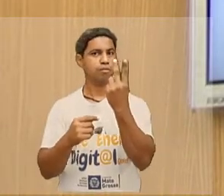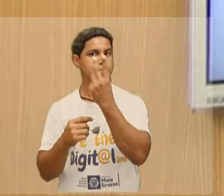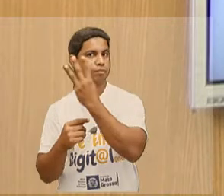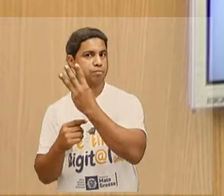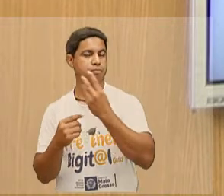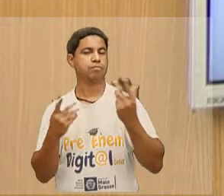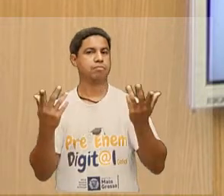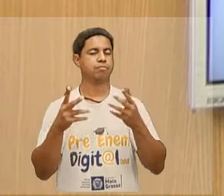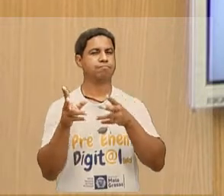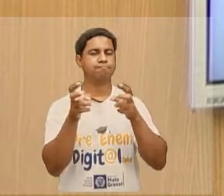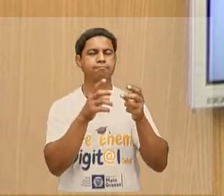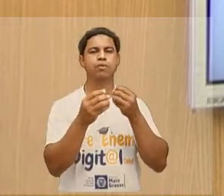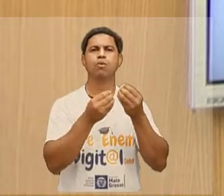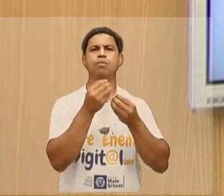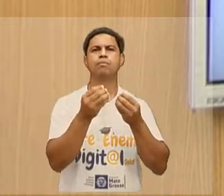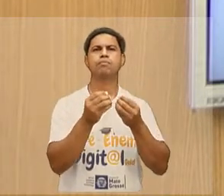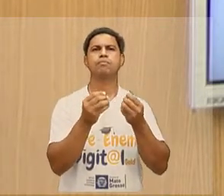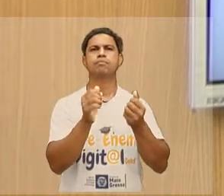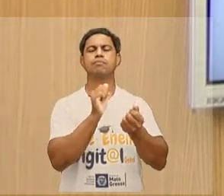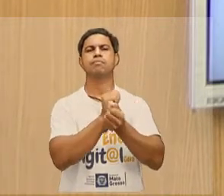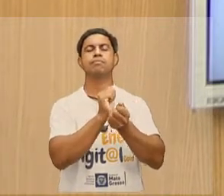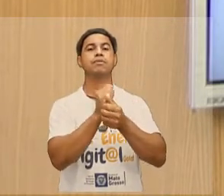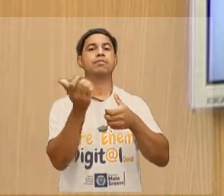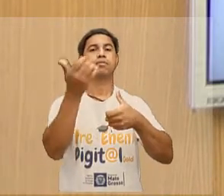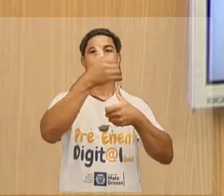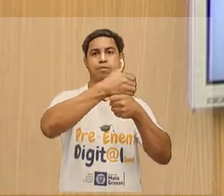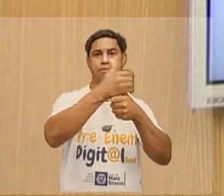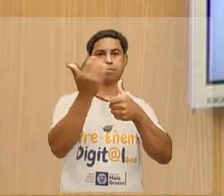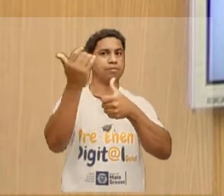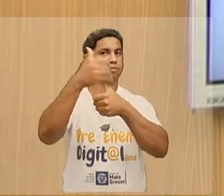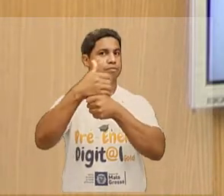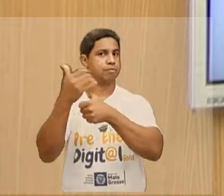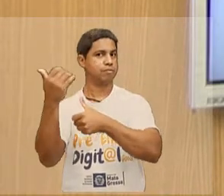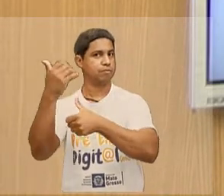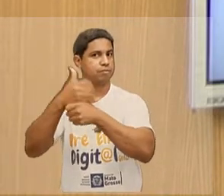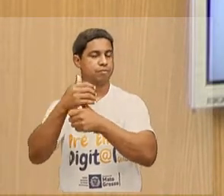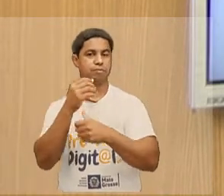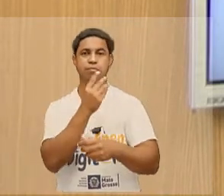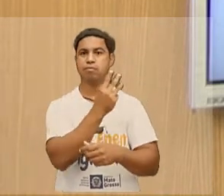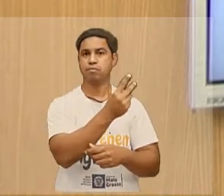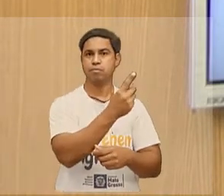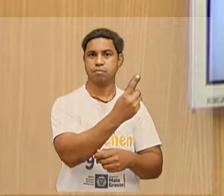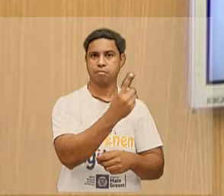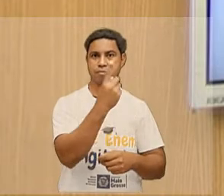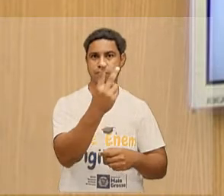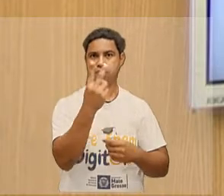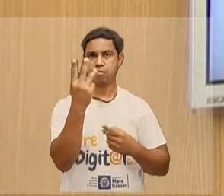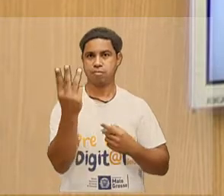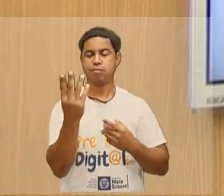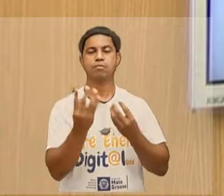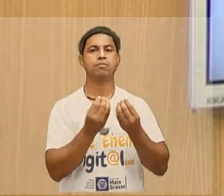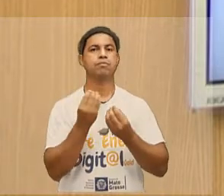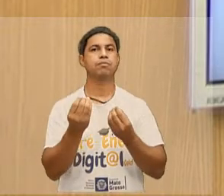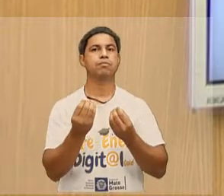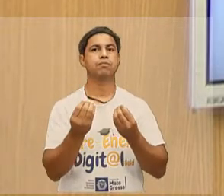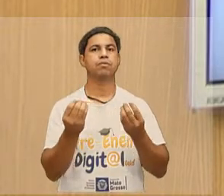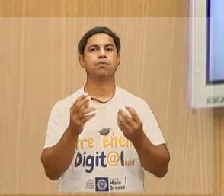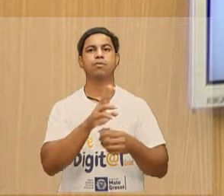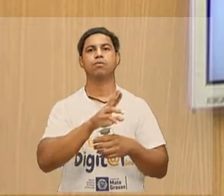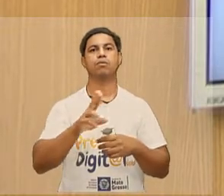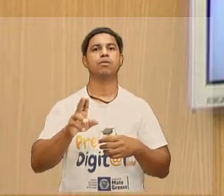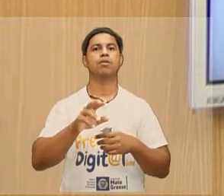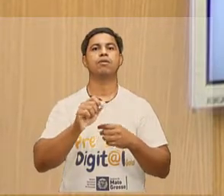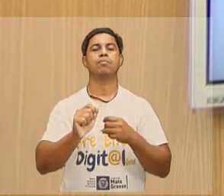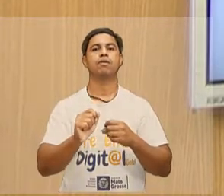única que substitui todos esses 3 resistores, cujo nome é resistência equivalente, eu vou